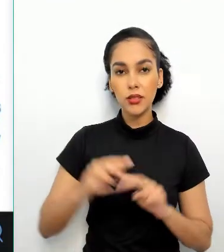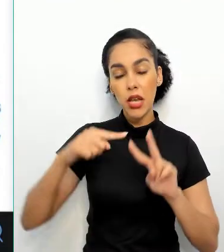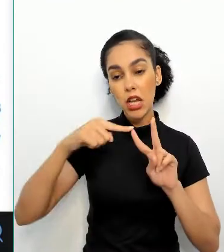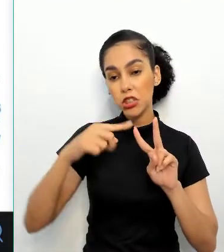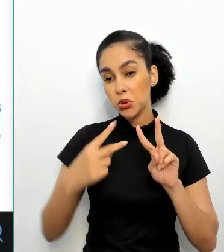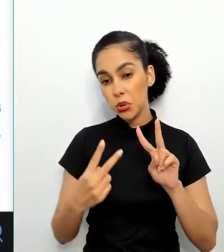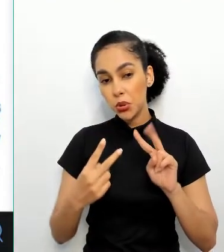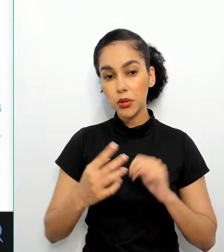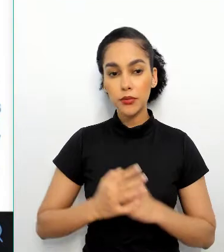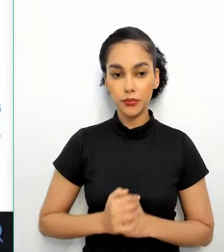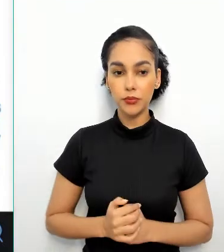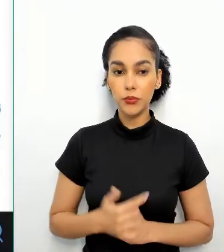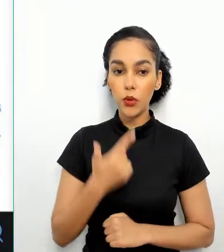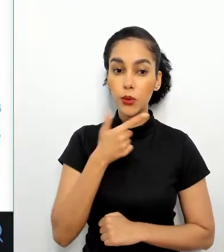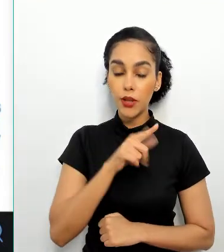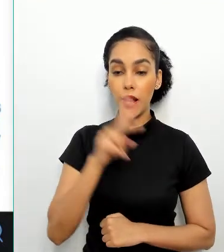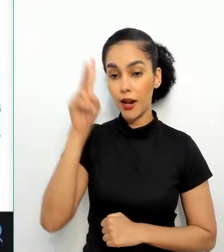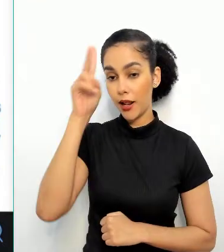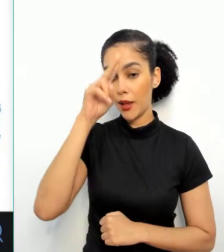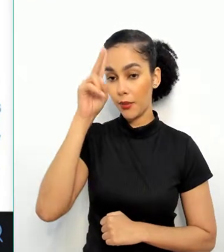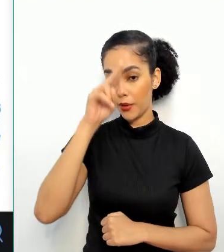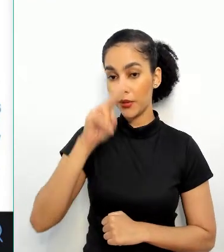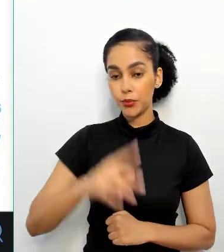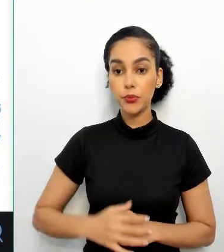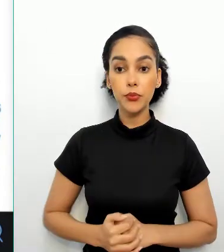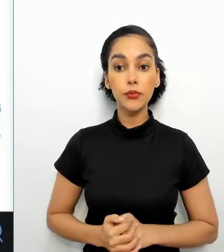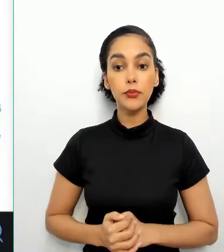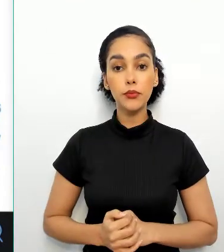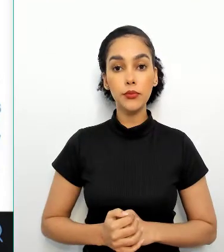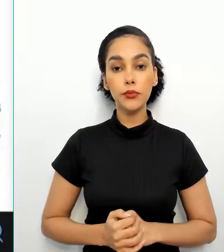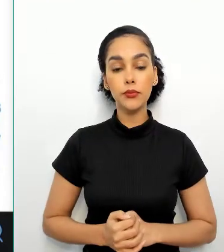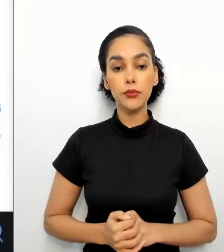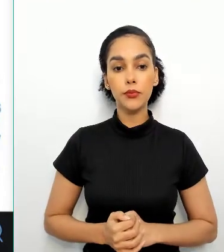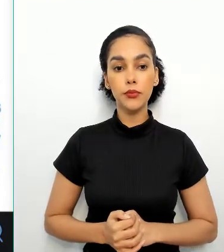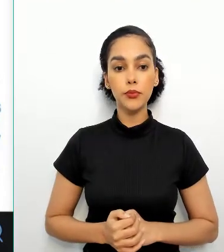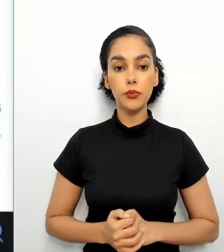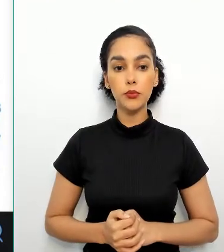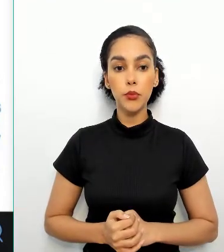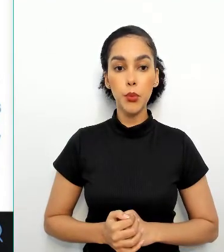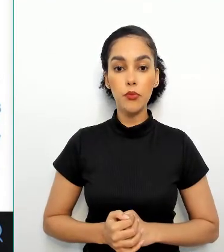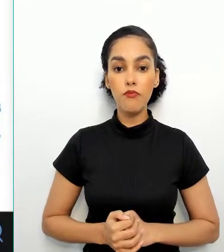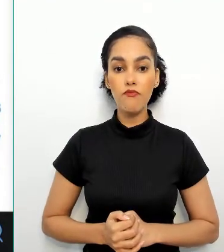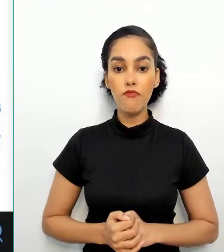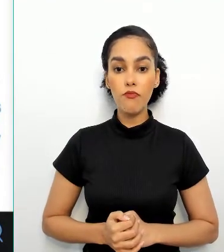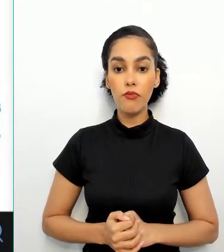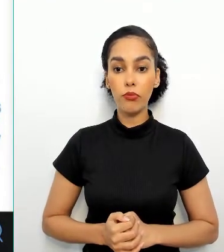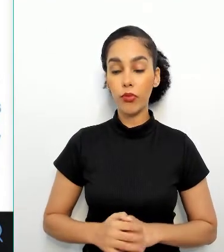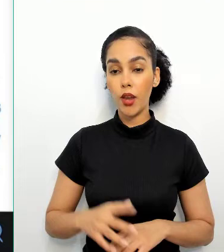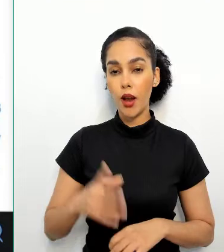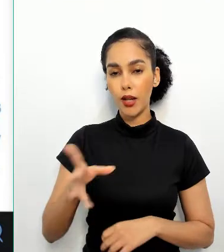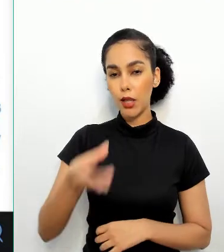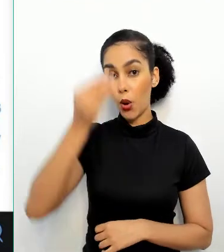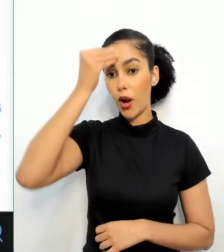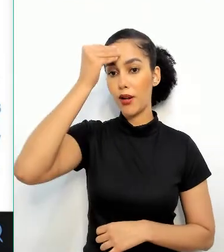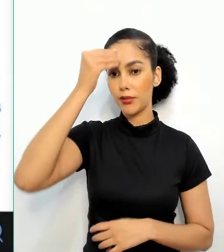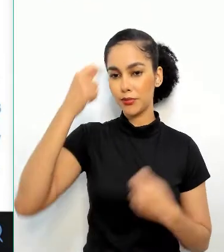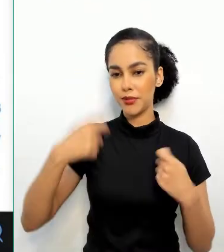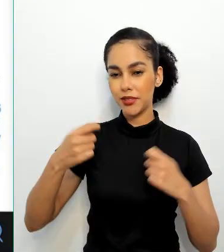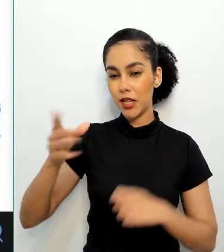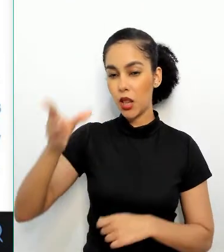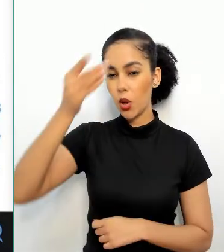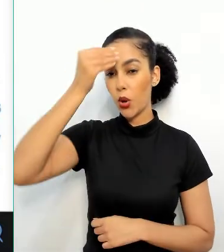aproximadamente 1,41. São duas raízes boas para ter pelo menos essas duas casas decimais aí. Para